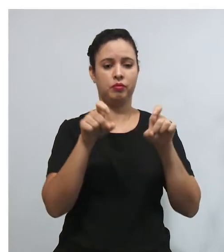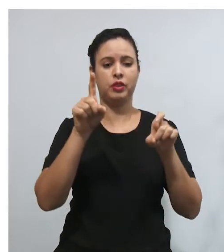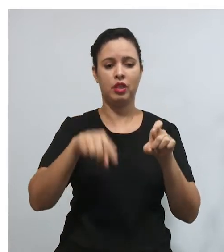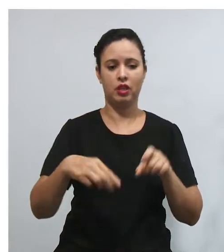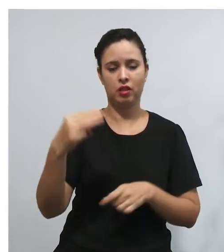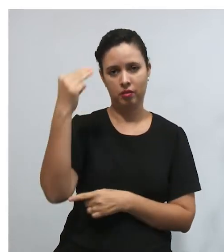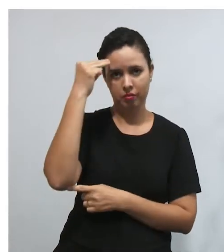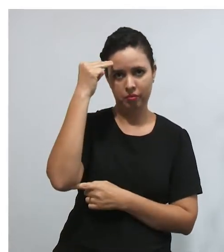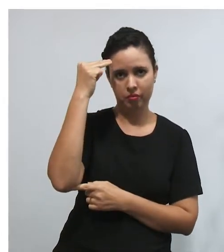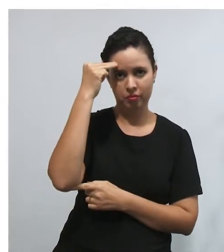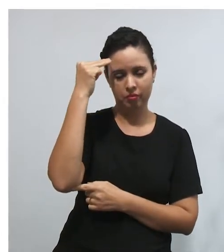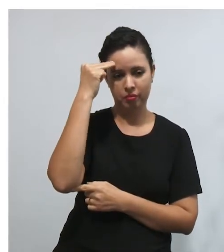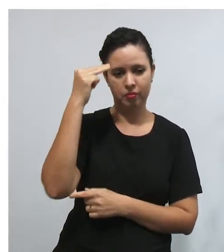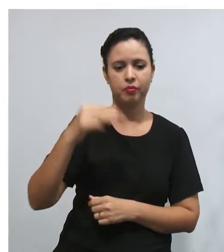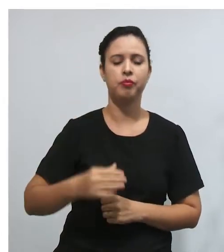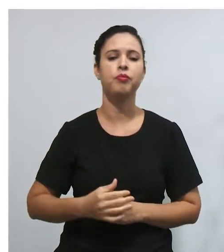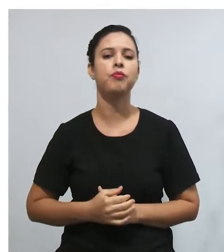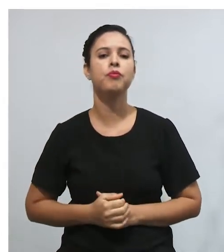memória.